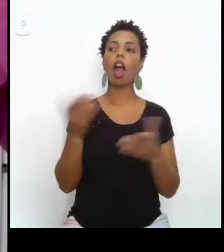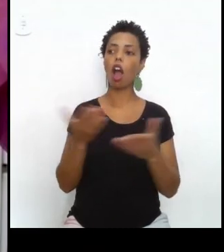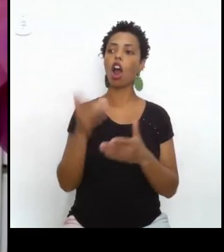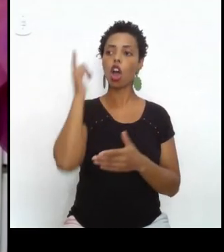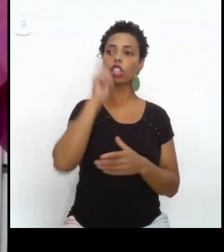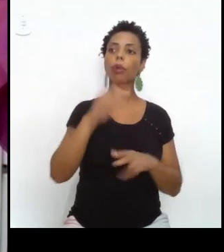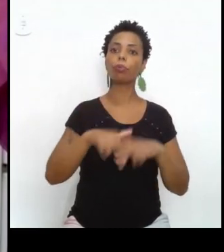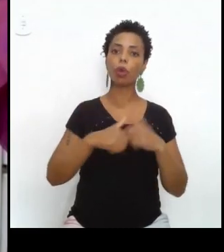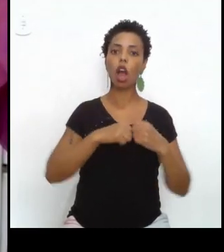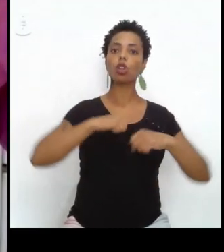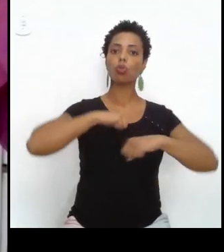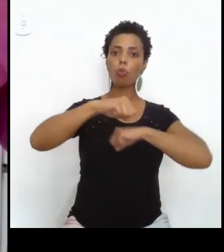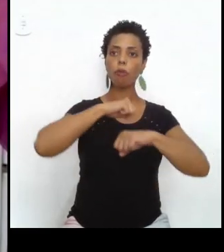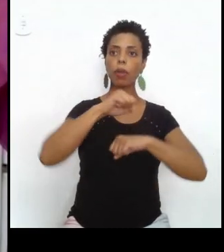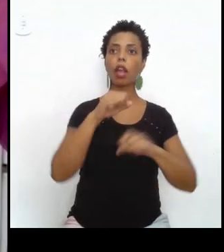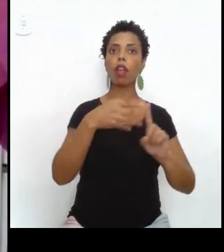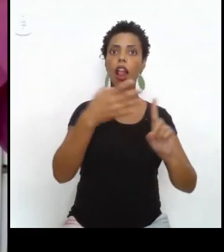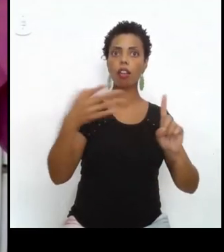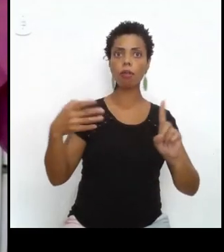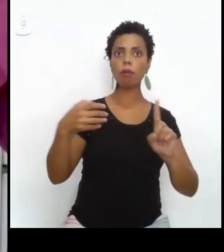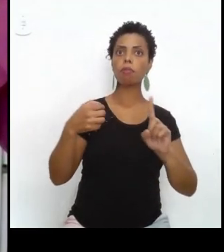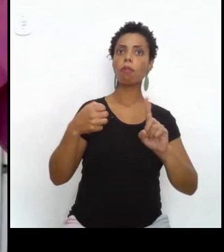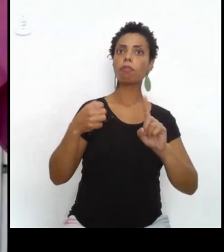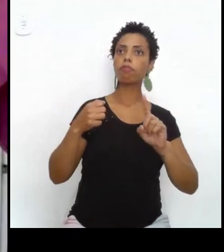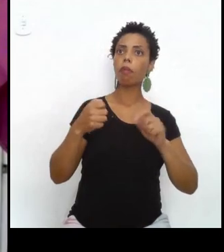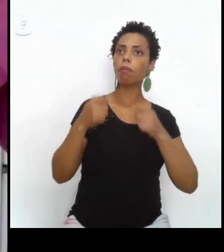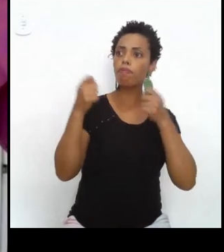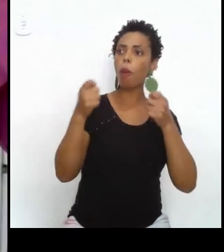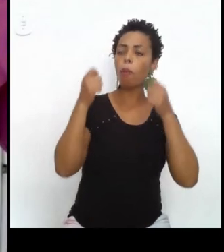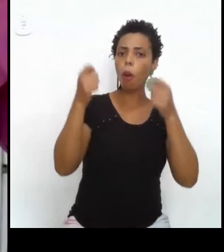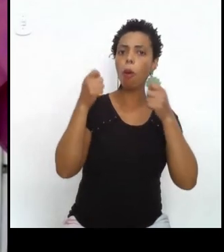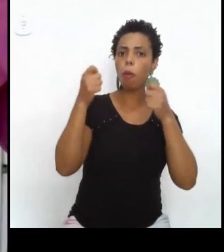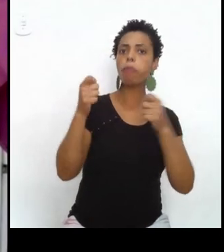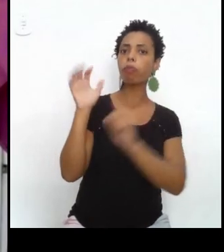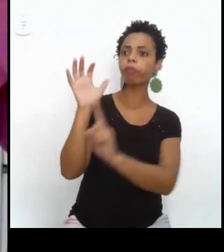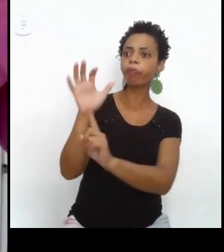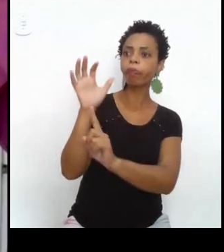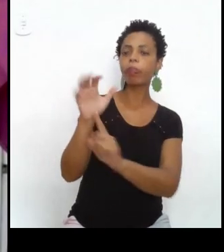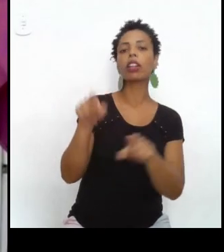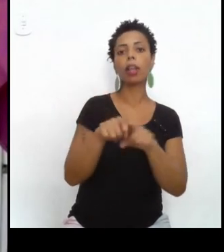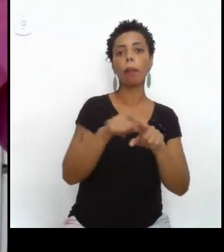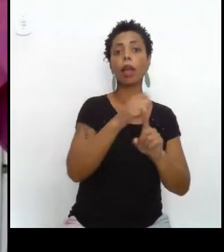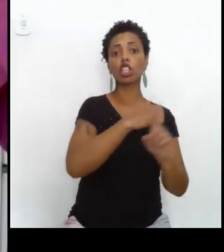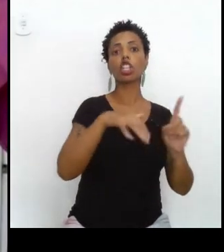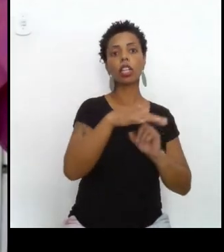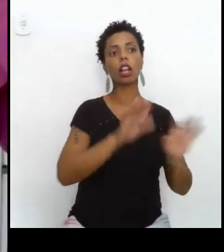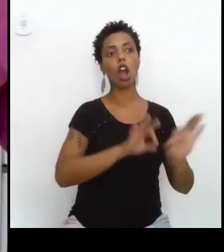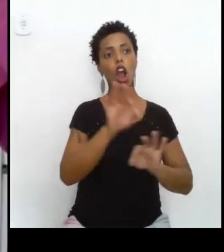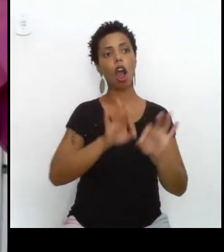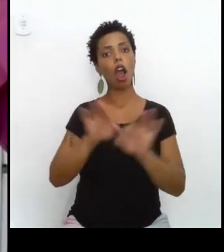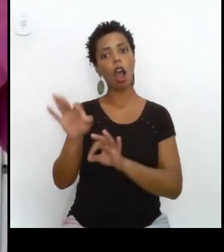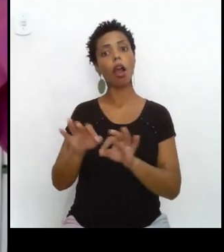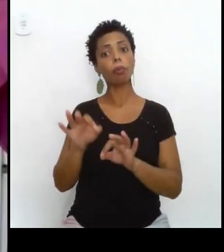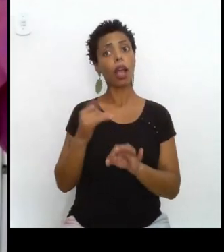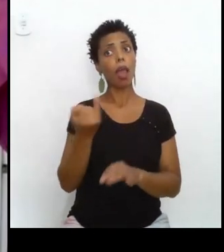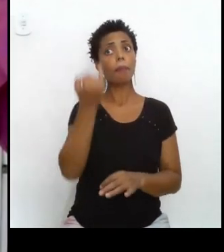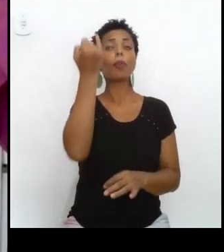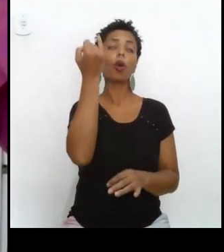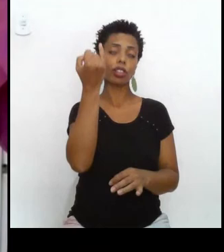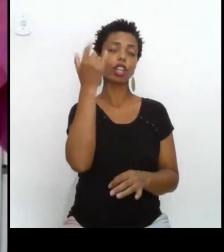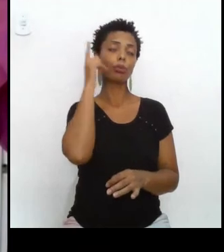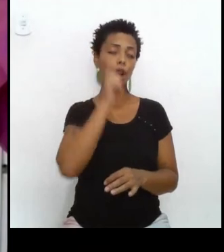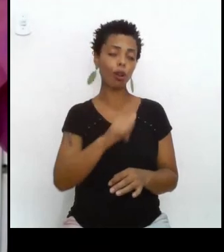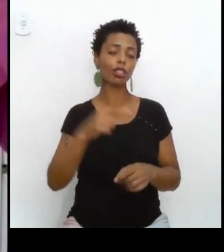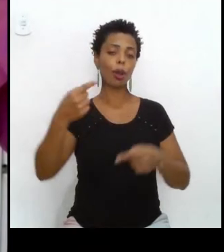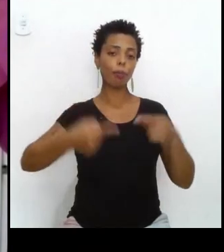LGBT queria mais e da sociedade civil organizada que são aí fundamentais para gente conseguir fazer política sobre